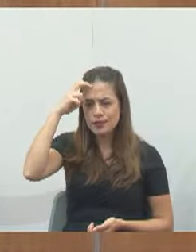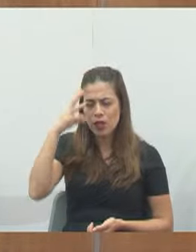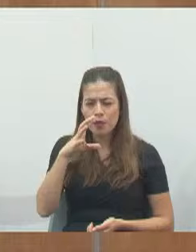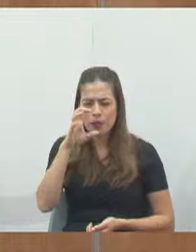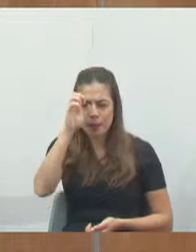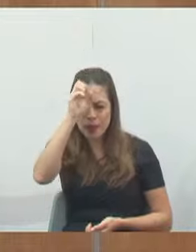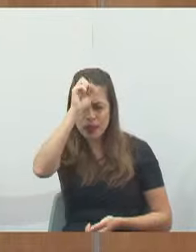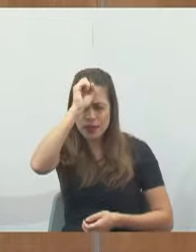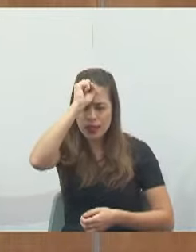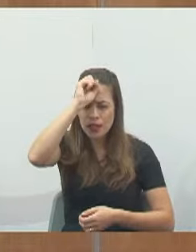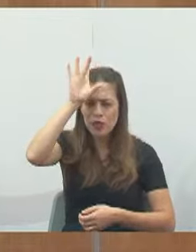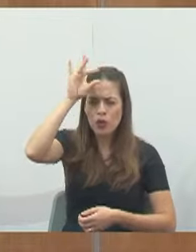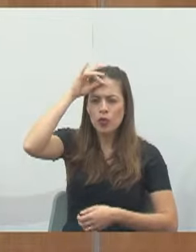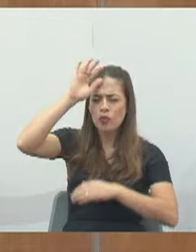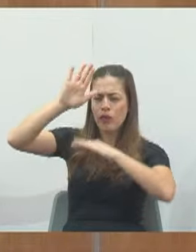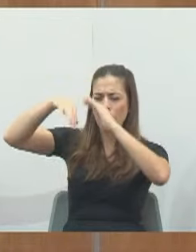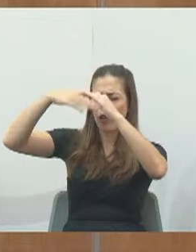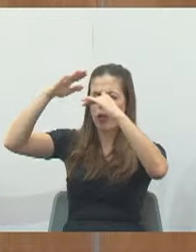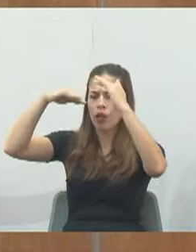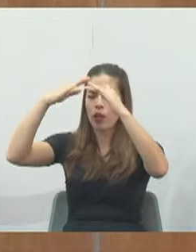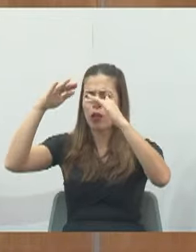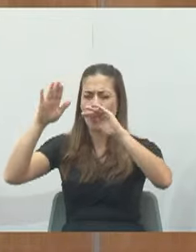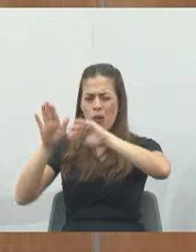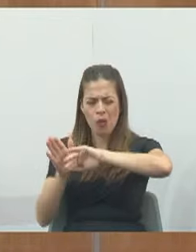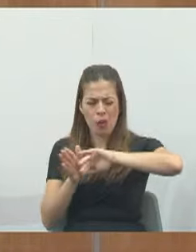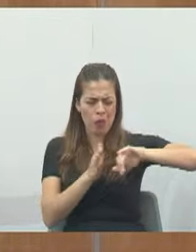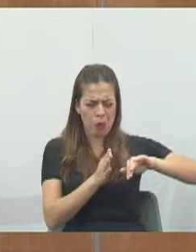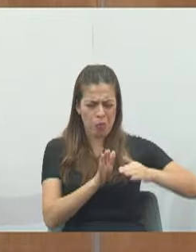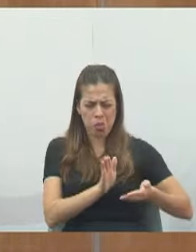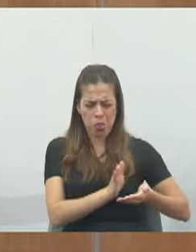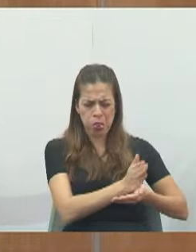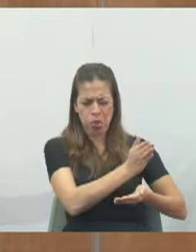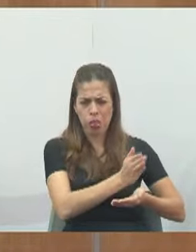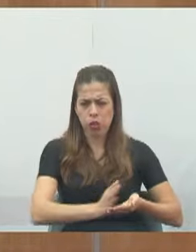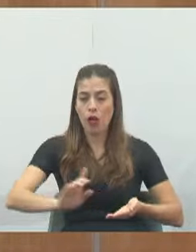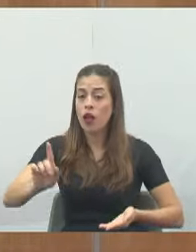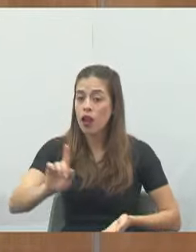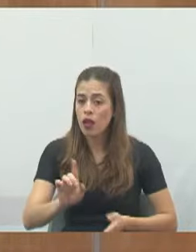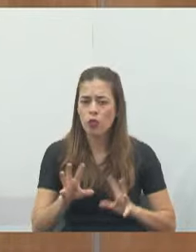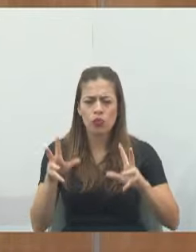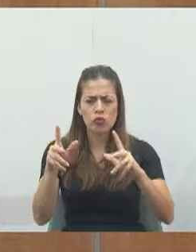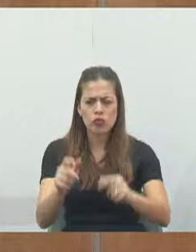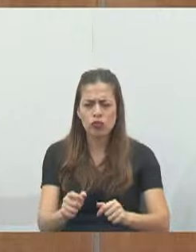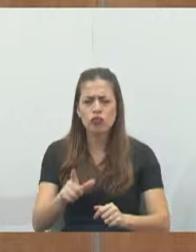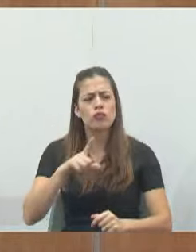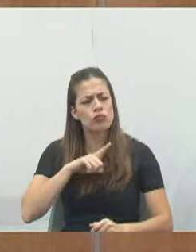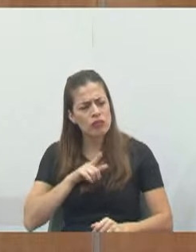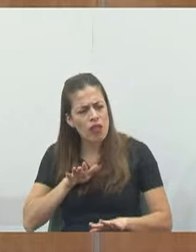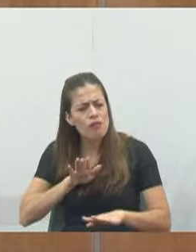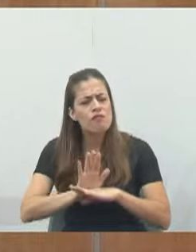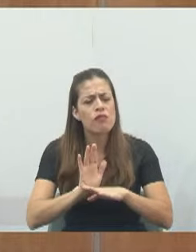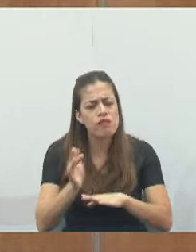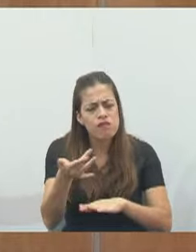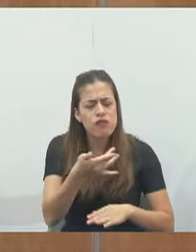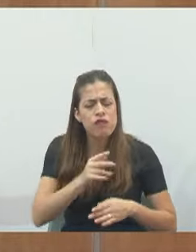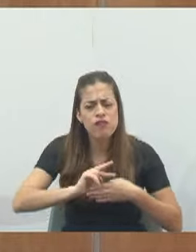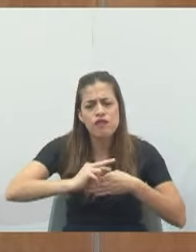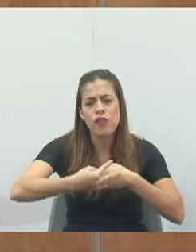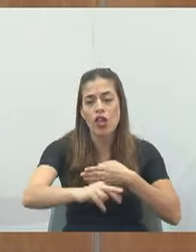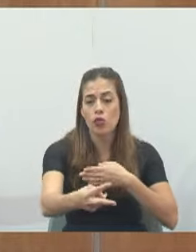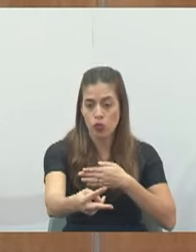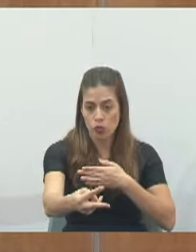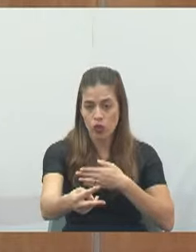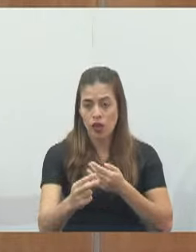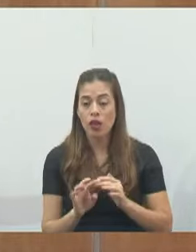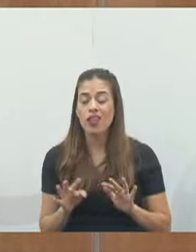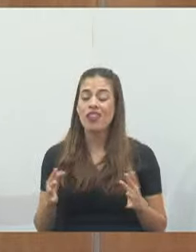aprendendo e fui me desenvolvendo que nada é isolado. Tudo tem causa e efeito. Então,